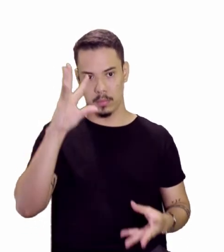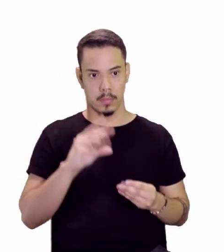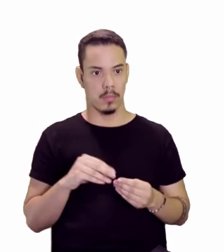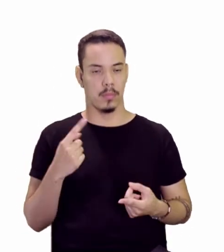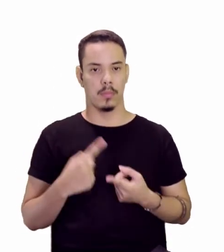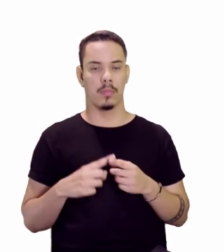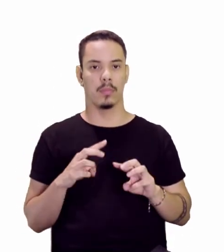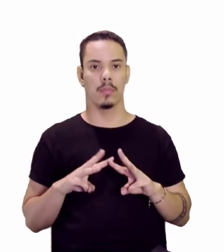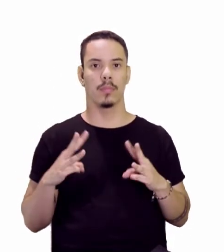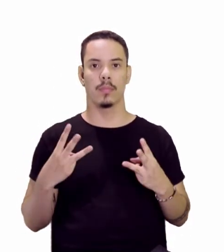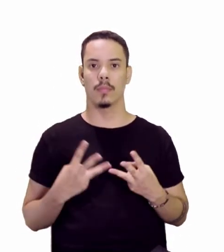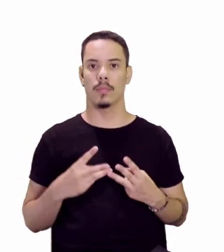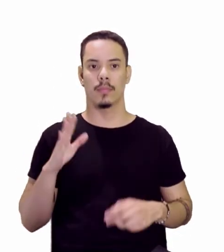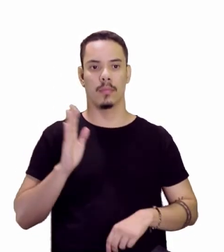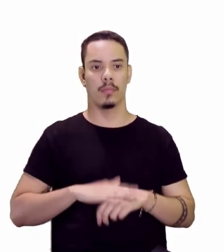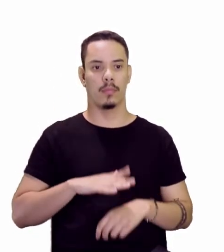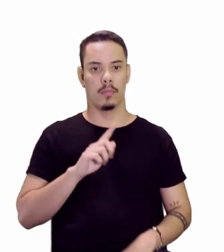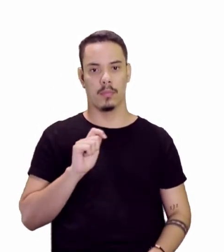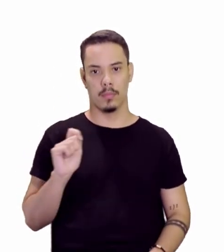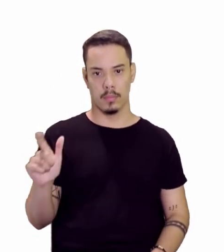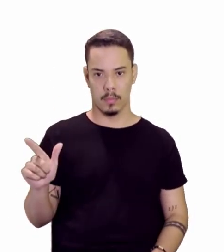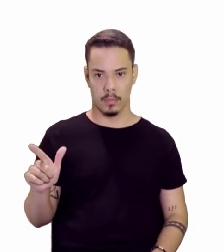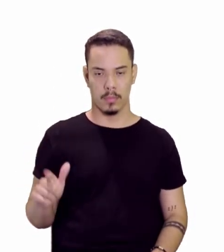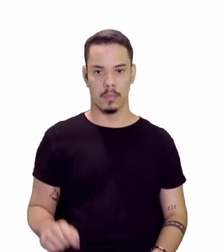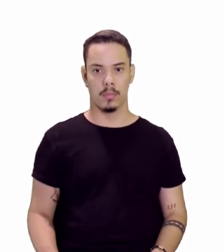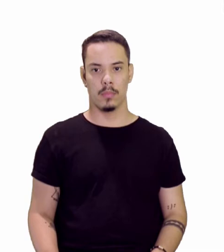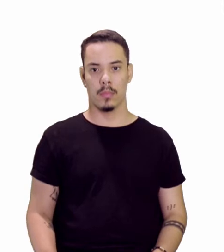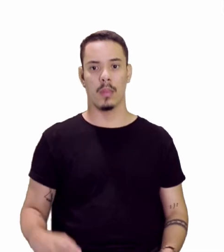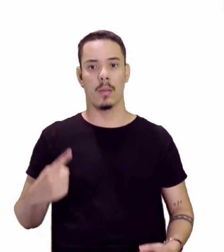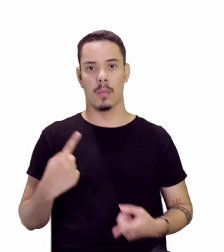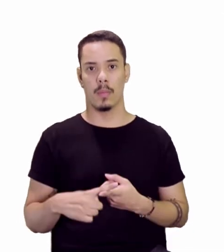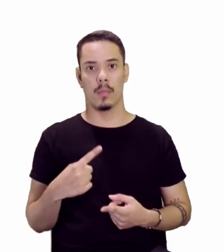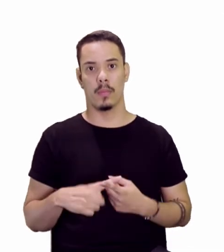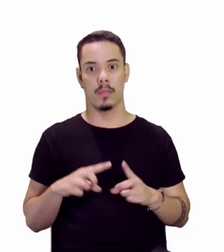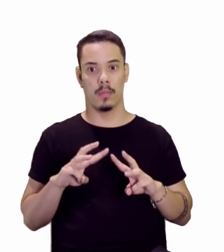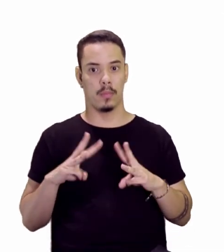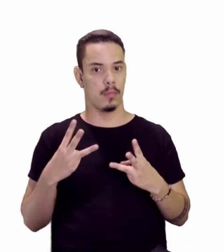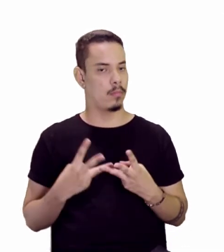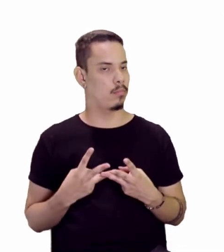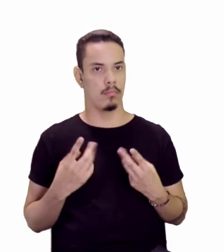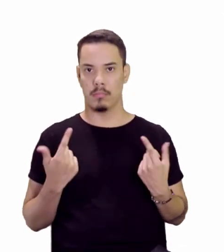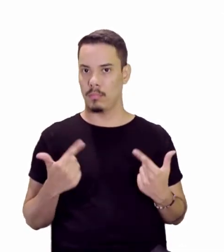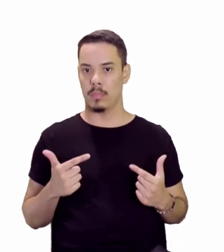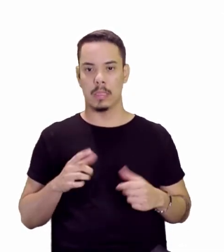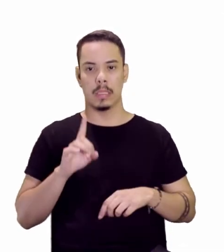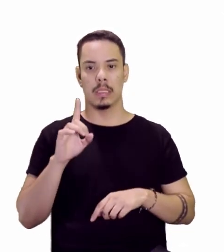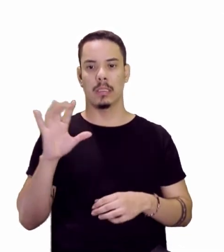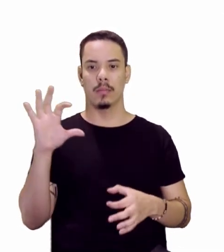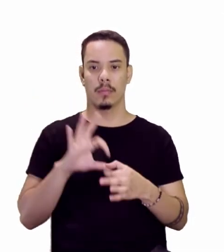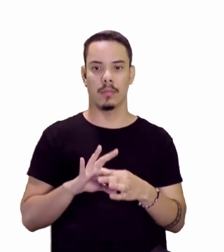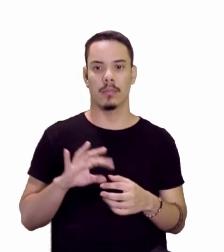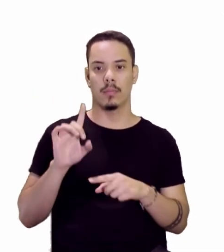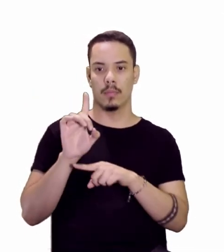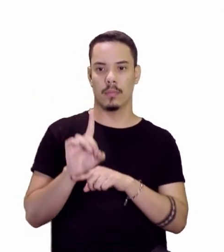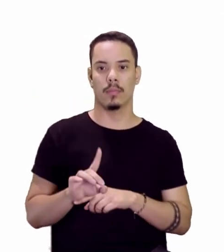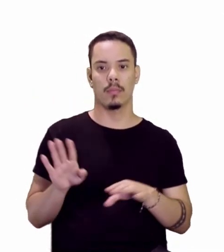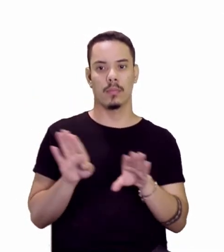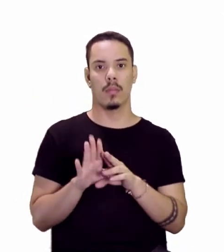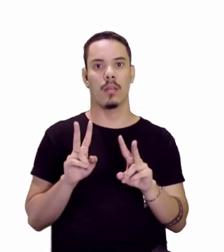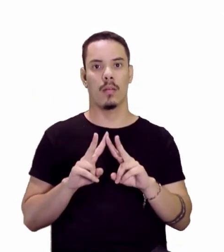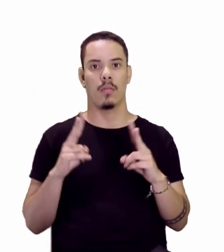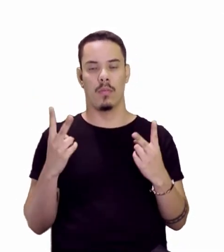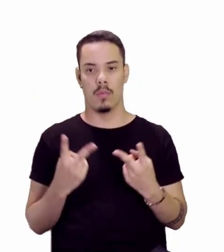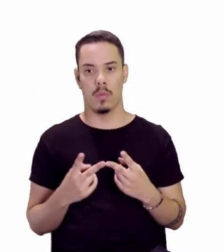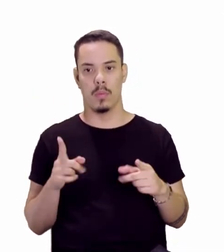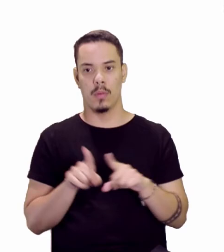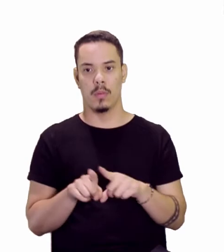massa maior, não é? Lembrando tem uma aqui, massa ó, maior, peso, porque a oca não tem a mesma massa. Da densidade do corpo, do volume do corpo e